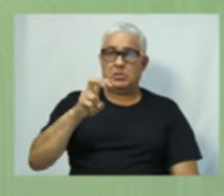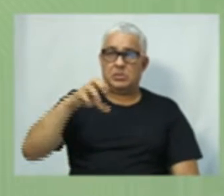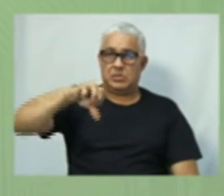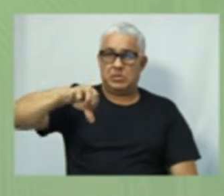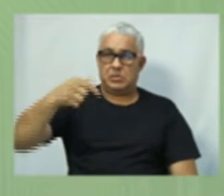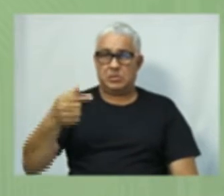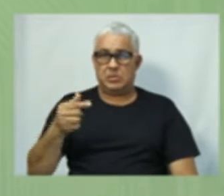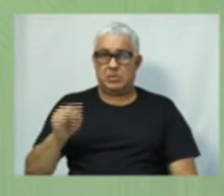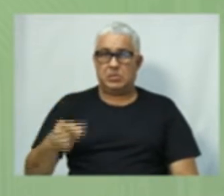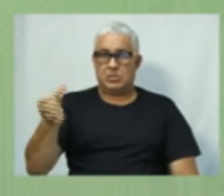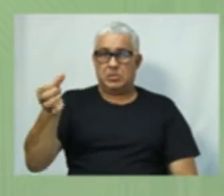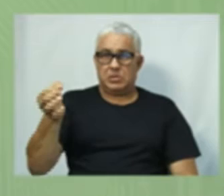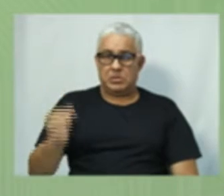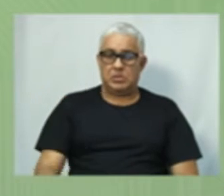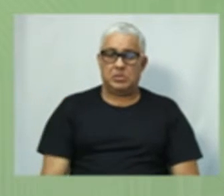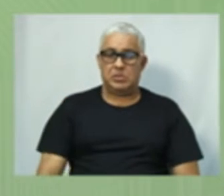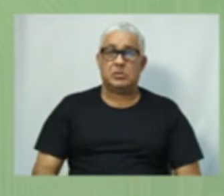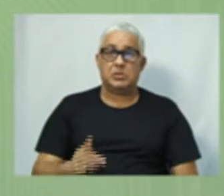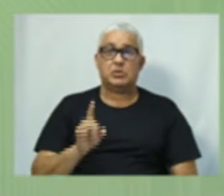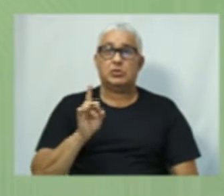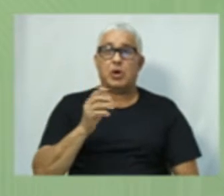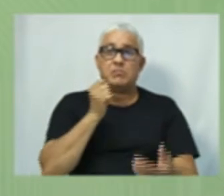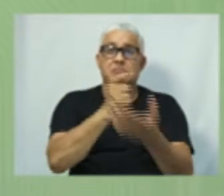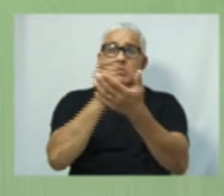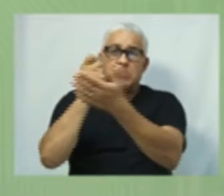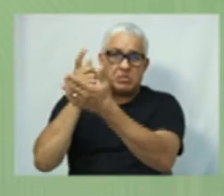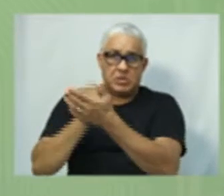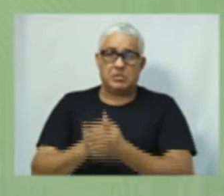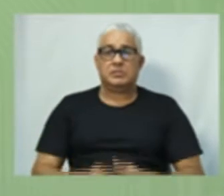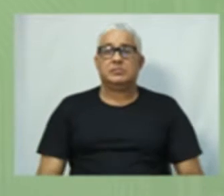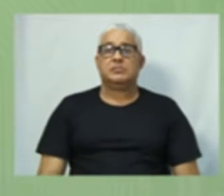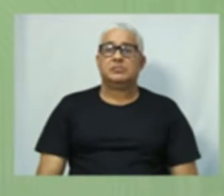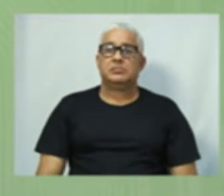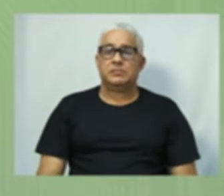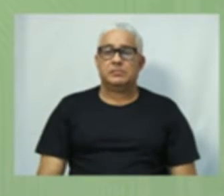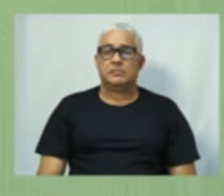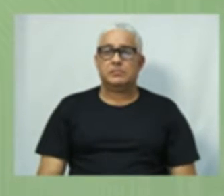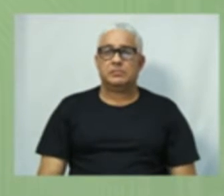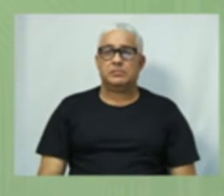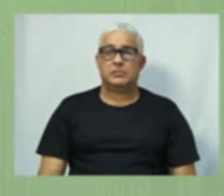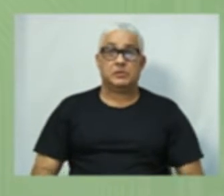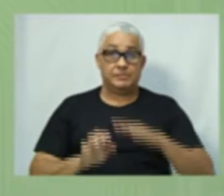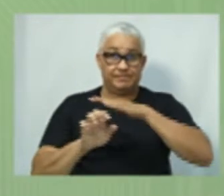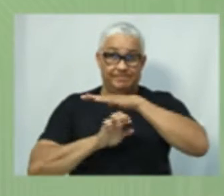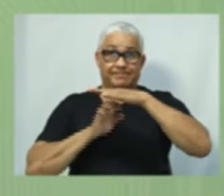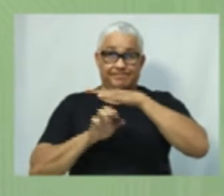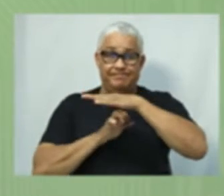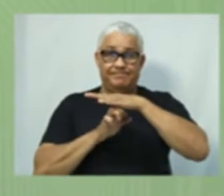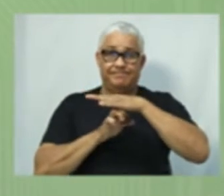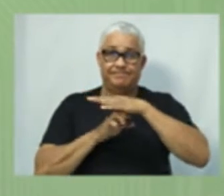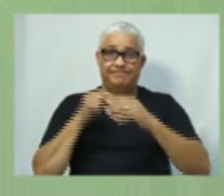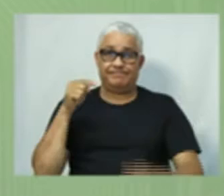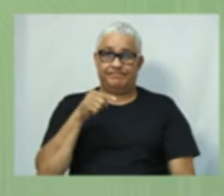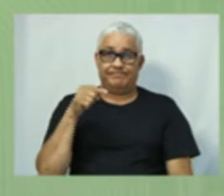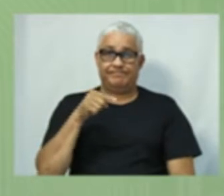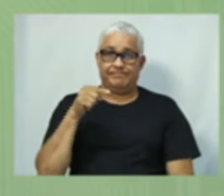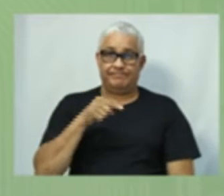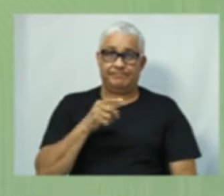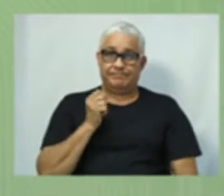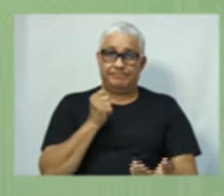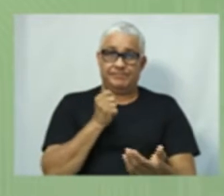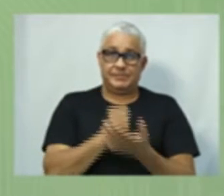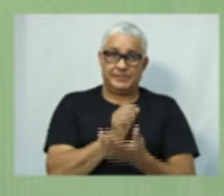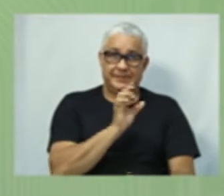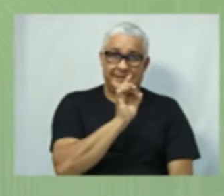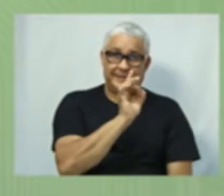245.597,60 de tributo. Portanto, essa empresa, ao pagar